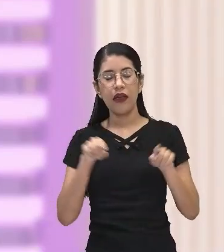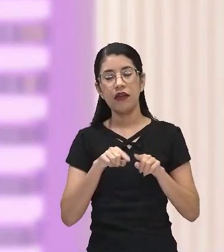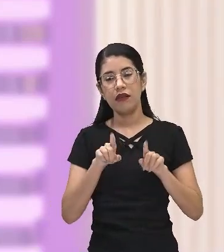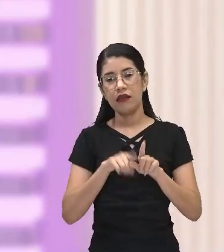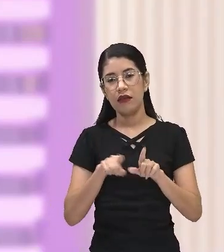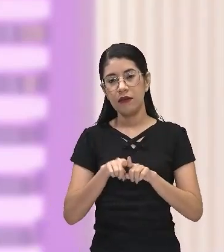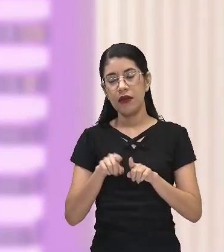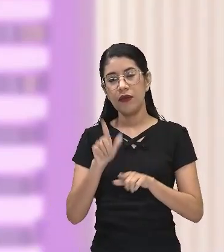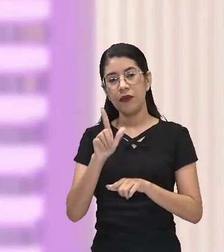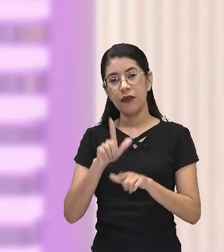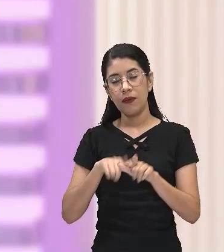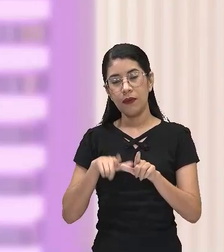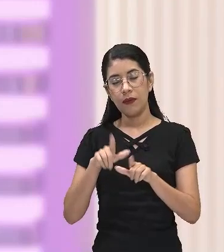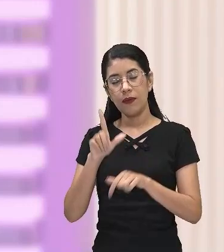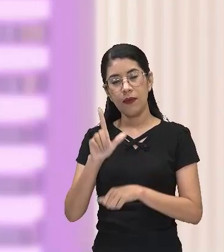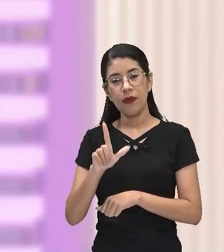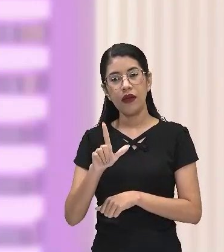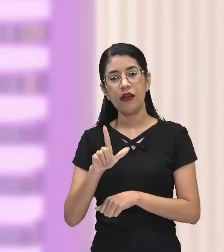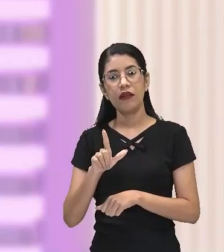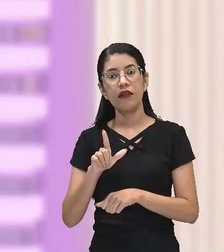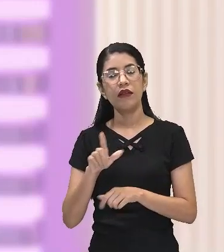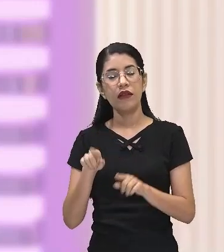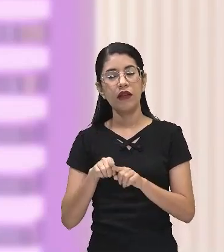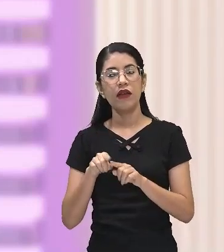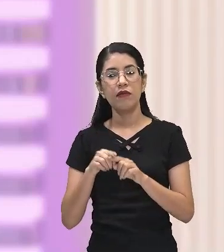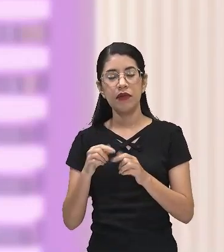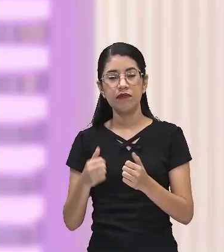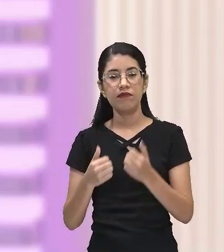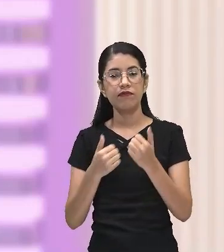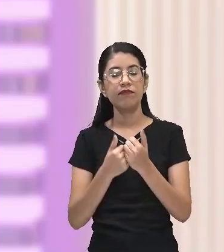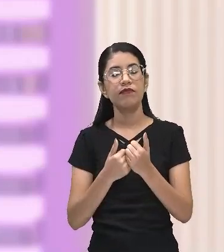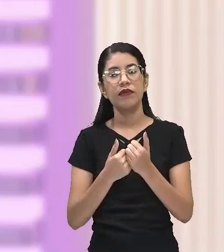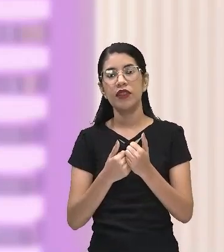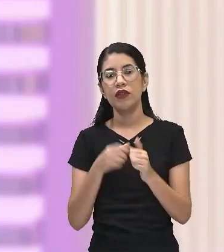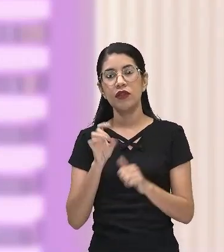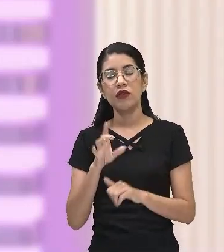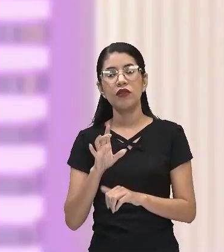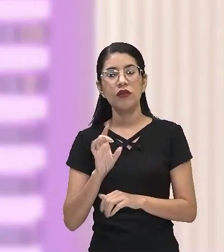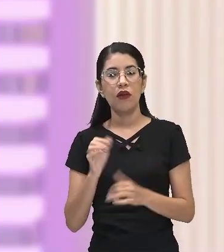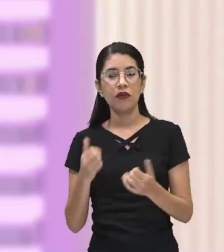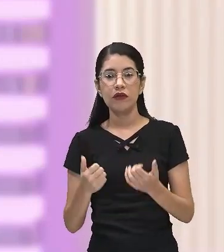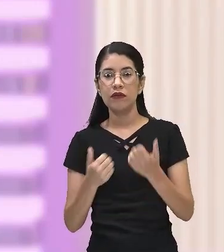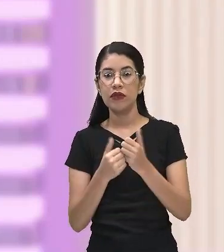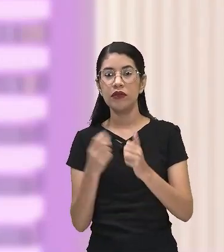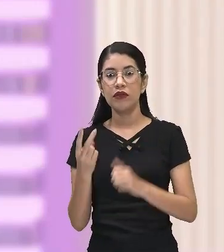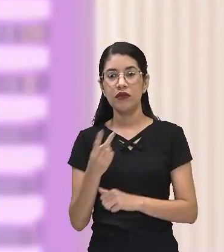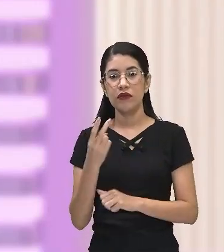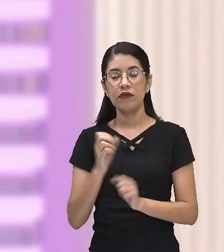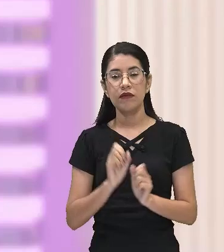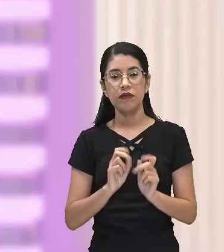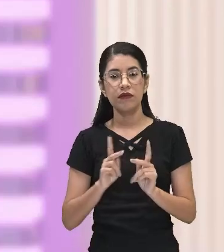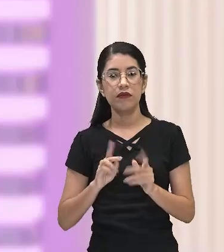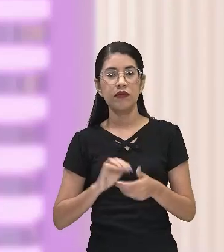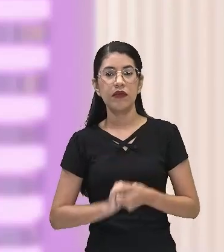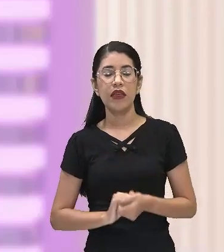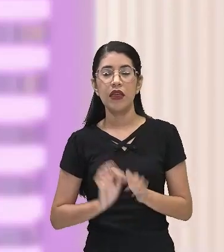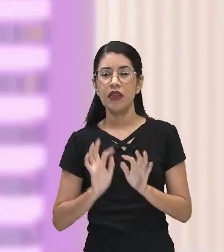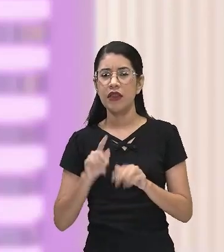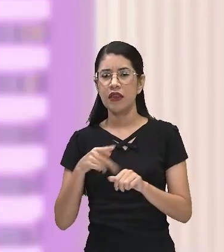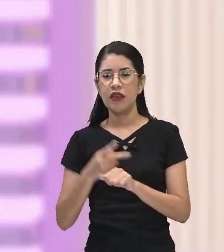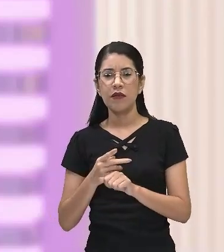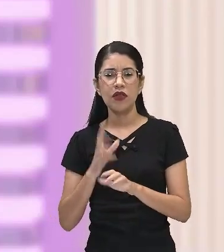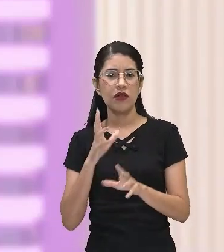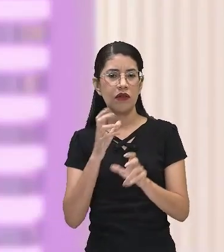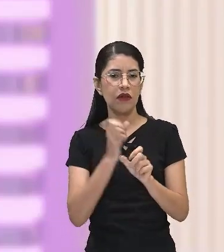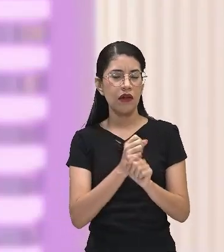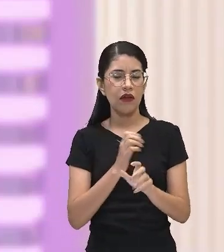medida do lado, vai ser dada na questão. O M é o apótema, também vai ser dado na questão. Basta substituir e aí o resto é só aquelas